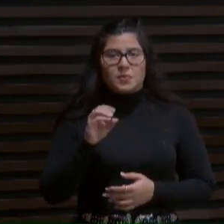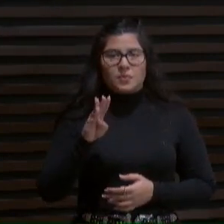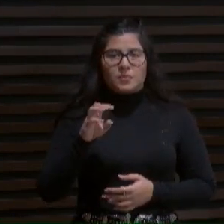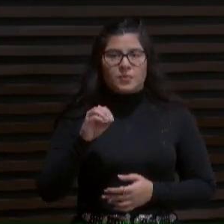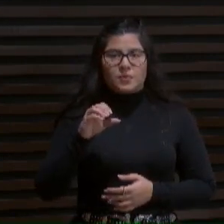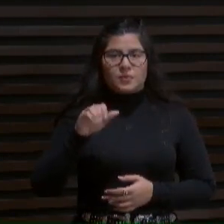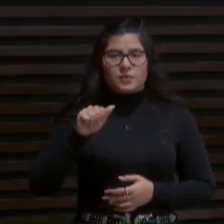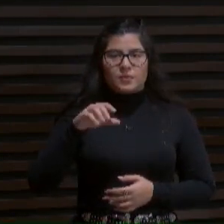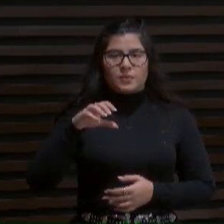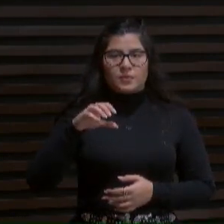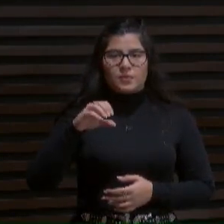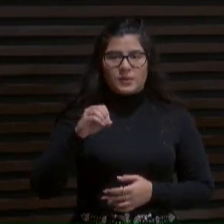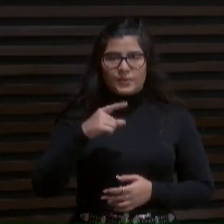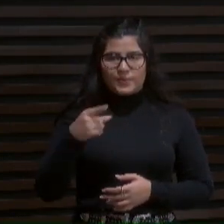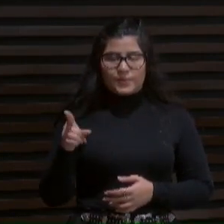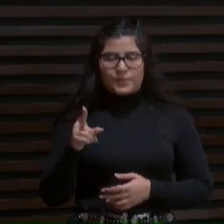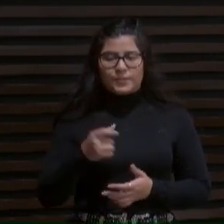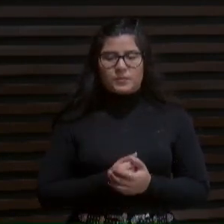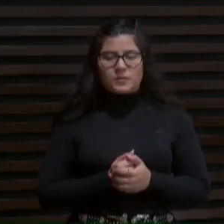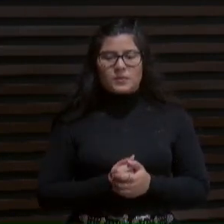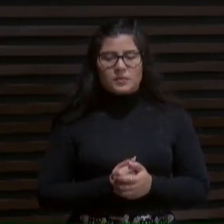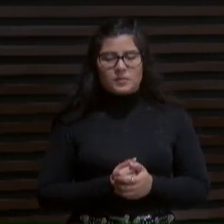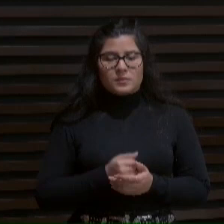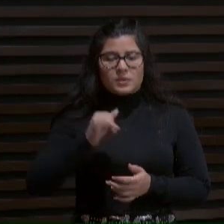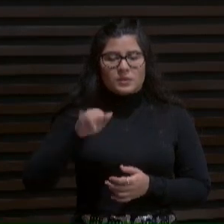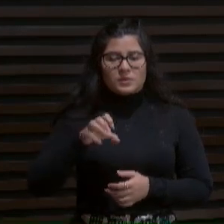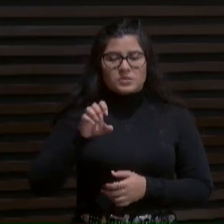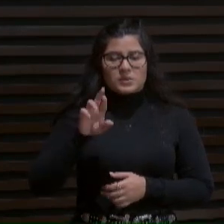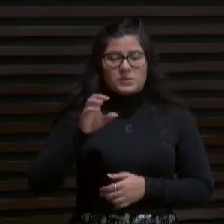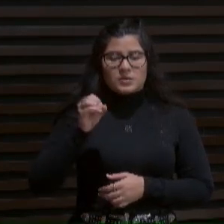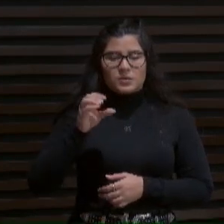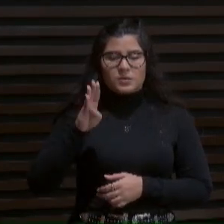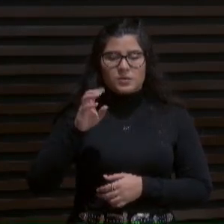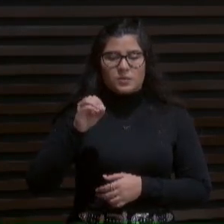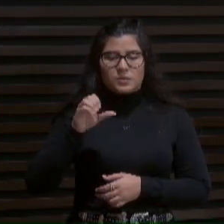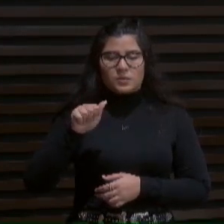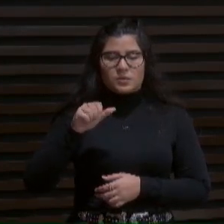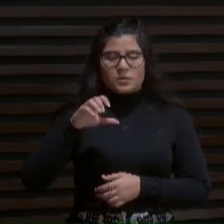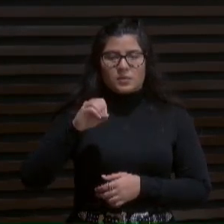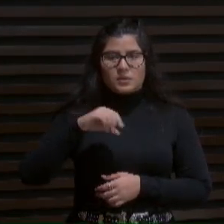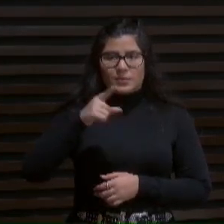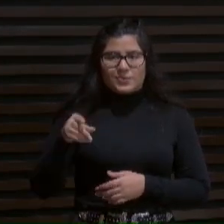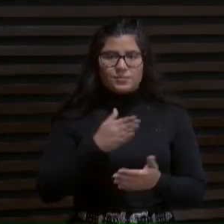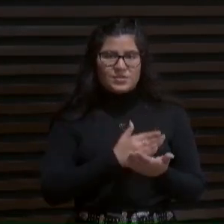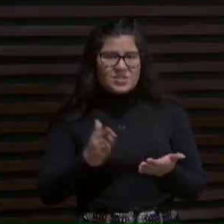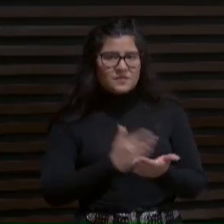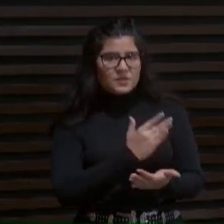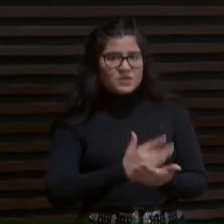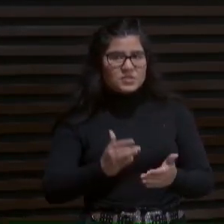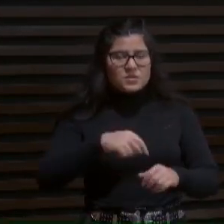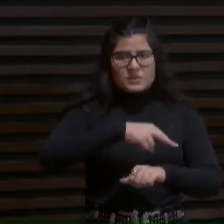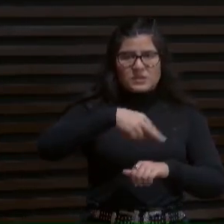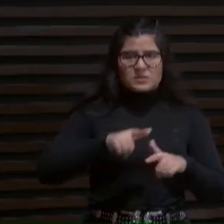Judéia, a parte do sul, onde estava Jerusalém, mas Jeroboão usurpou o reino do norte, dividiu a nação de Israel e deu